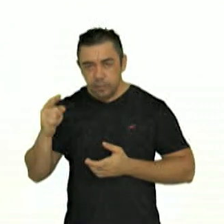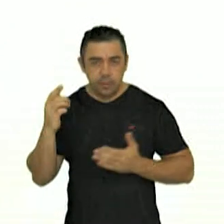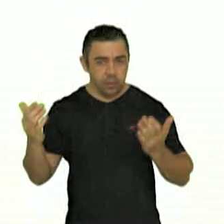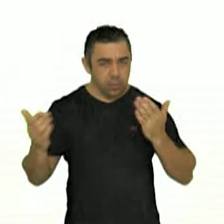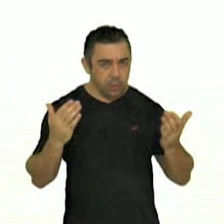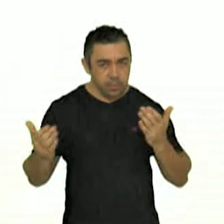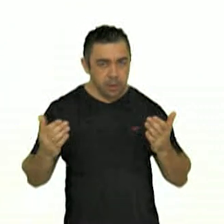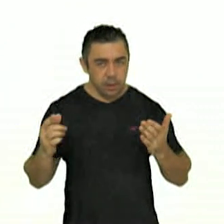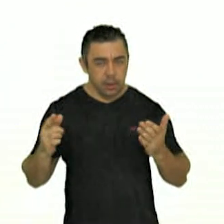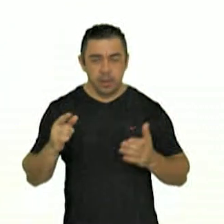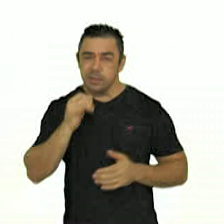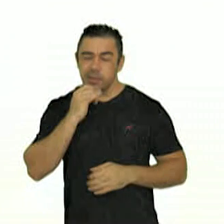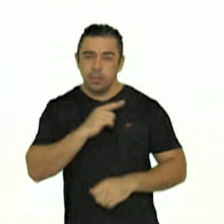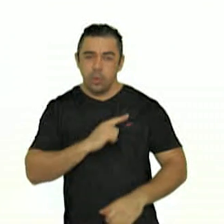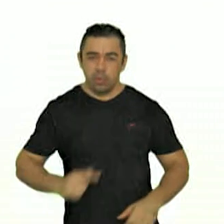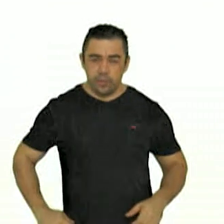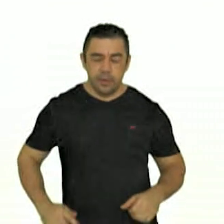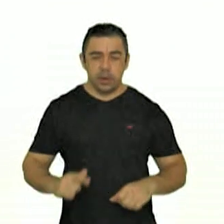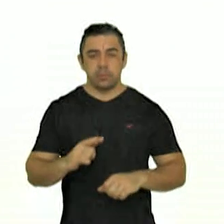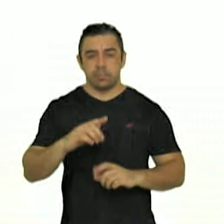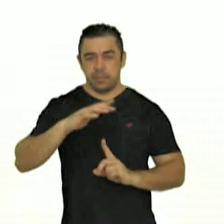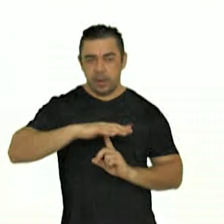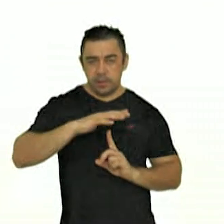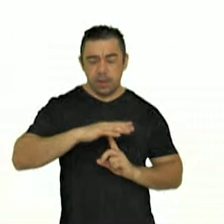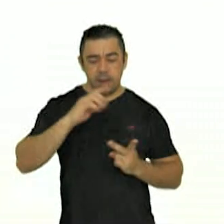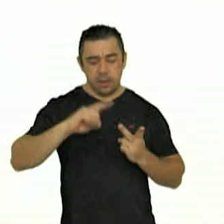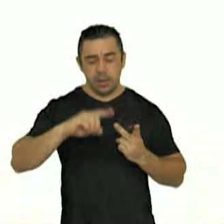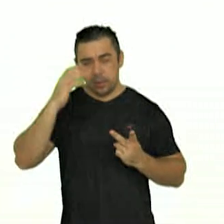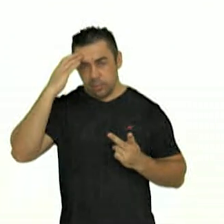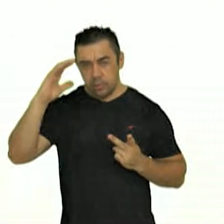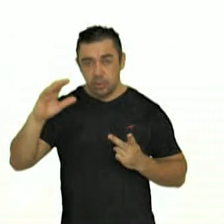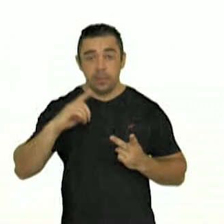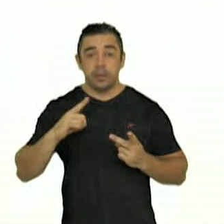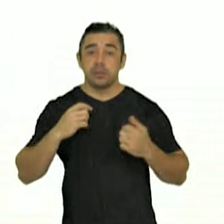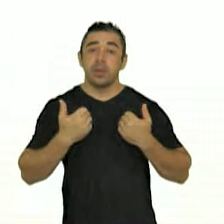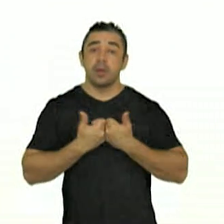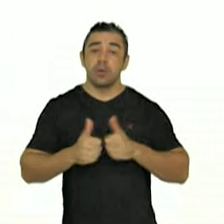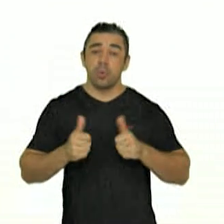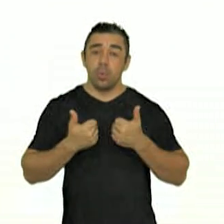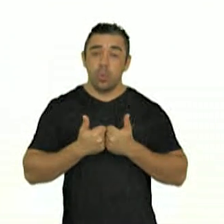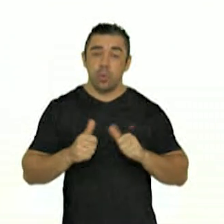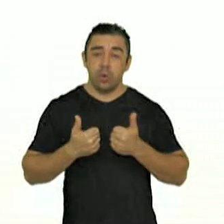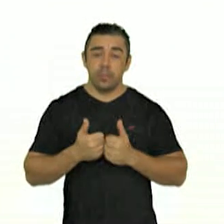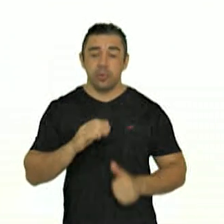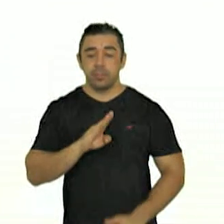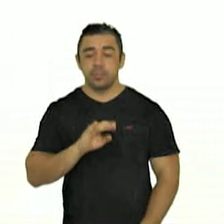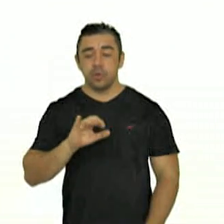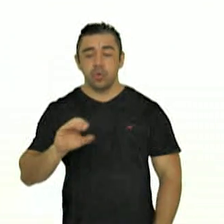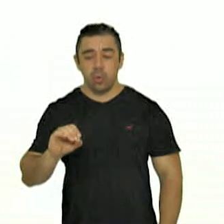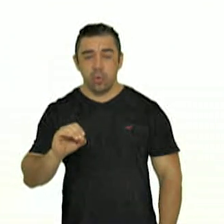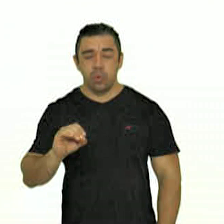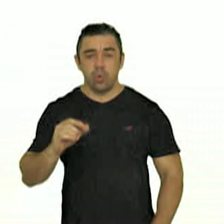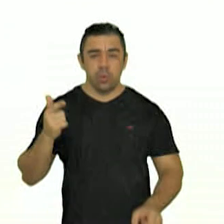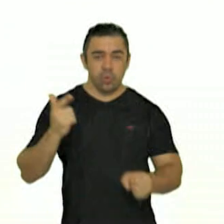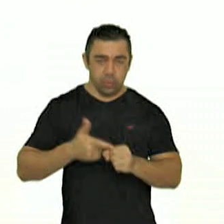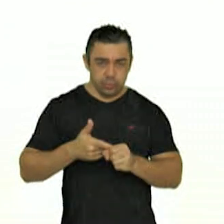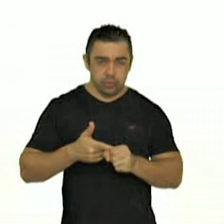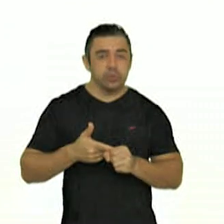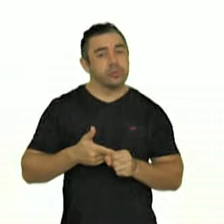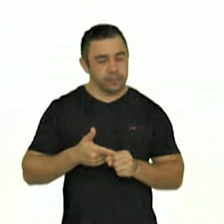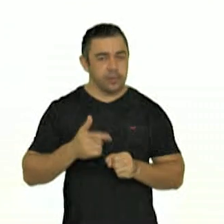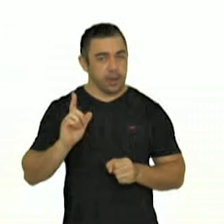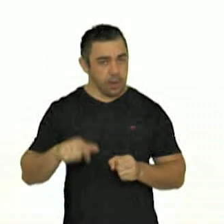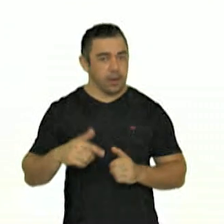com o governo do Paraná, Curitiba também. Nós temos os ônibus que funcionam com biocombustível, né? Já é um avanço aí.